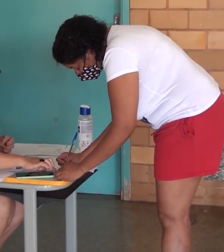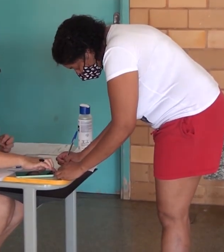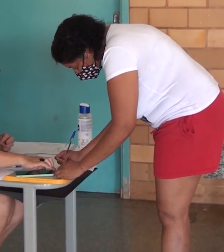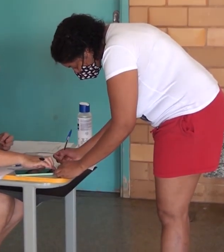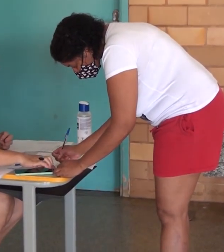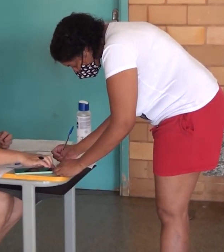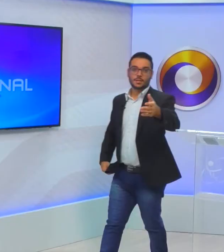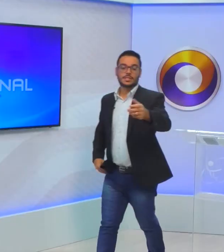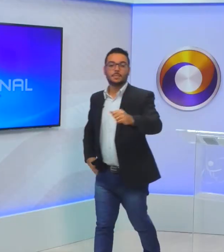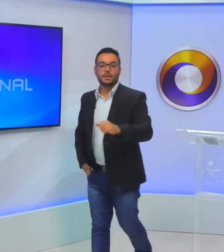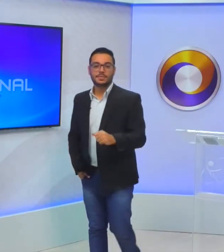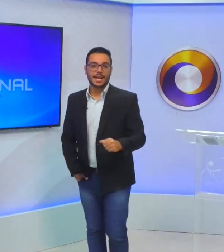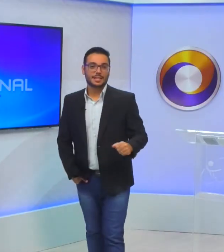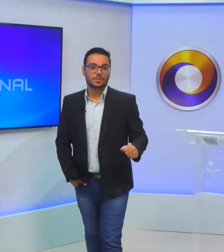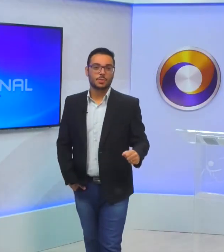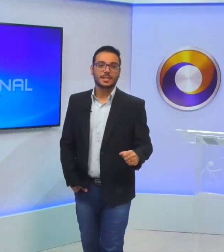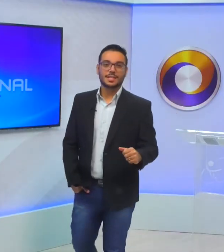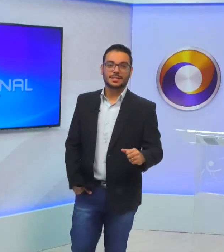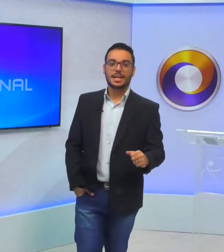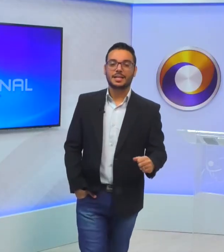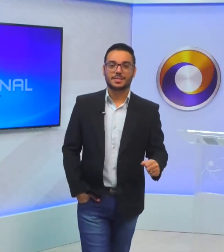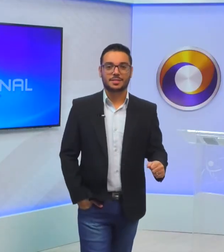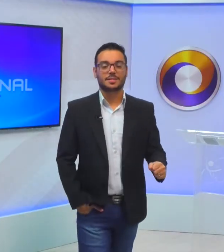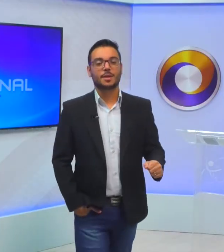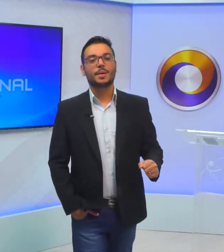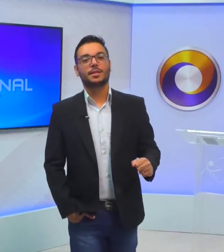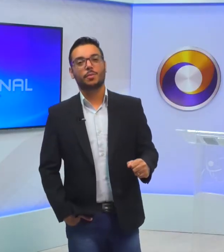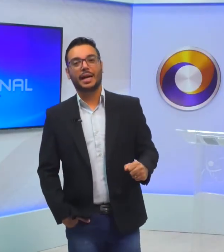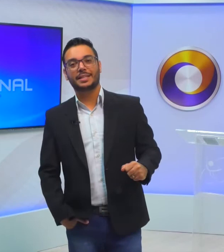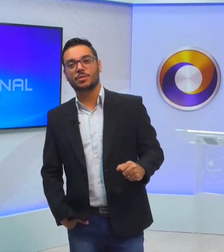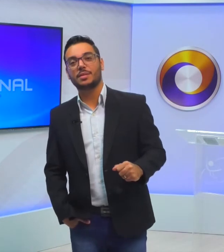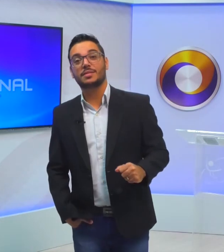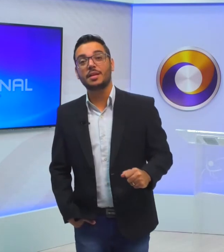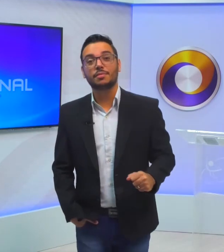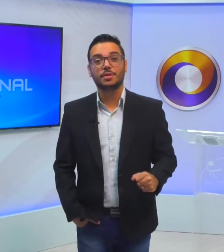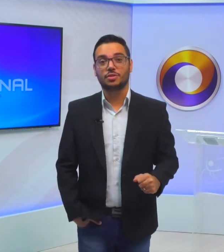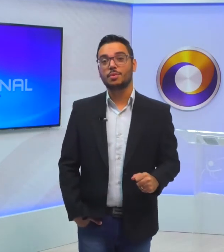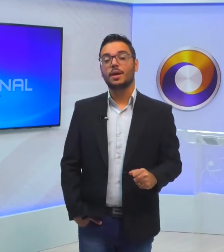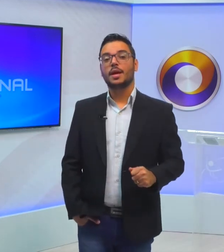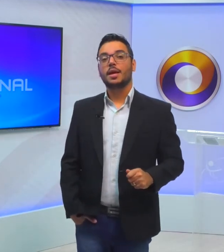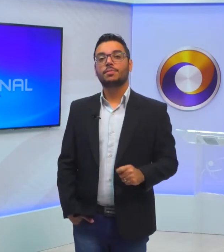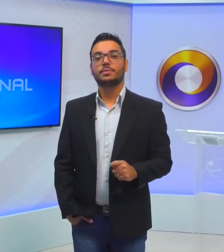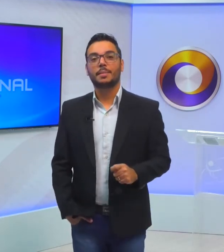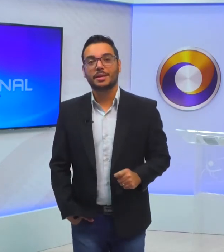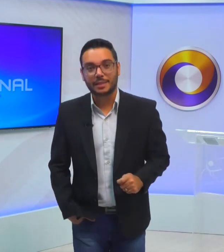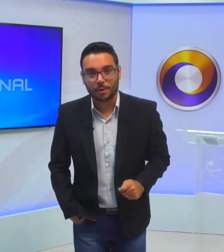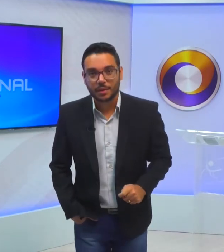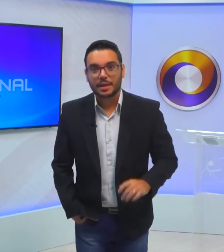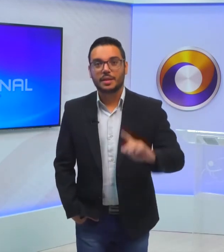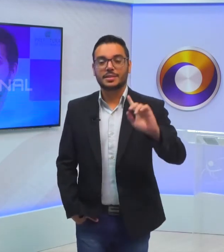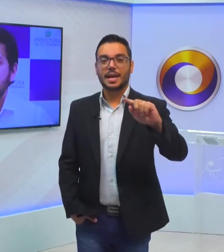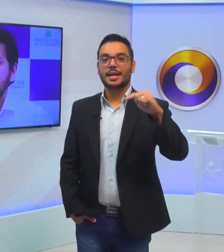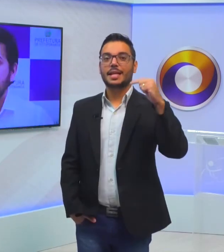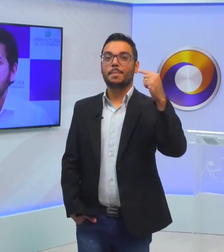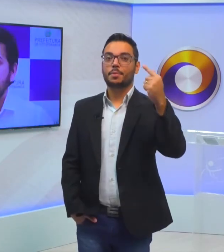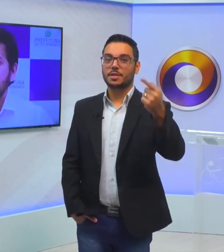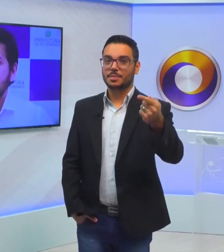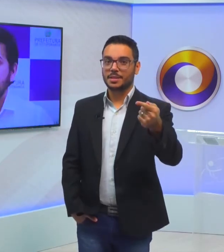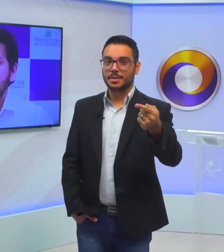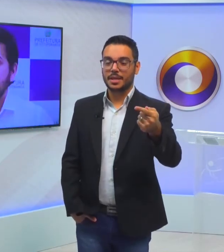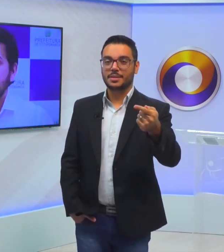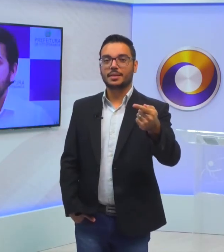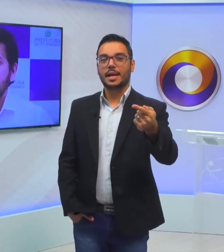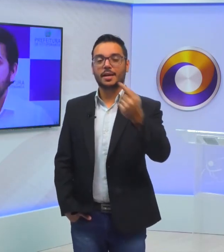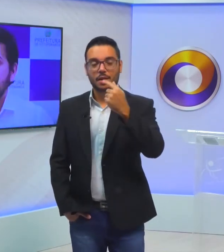esse benefício. Estão sendo beneficiadas todas as crianças que estão matriculadas no ensino infantil e fundamental, que segue até a